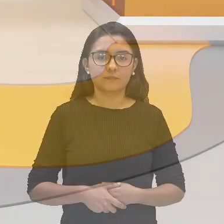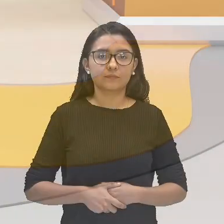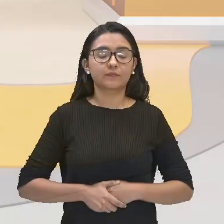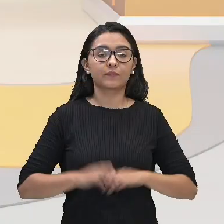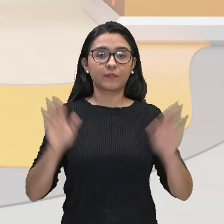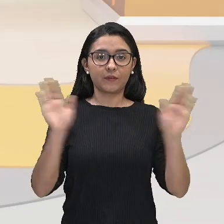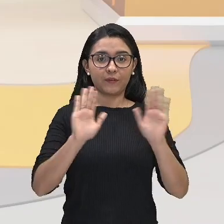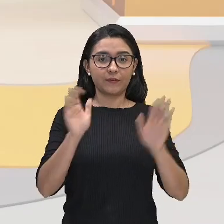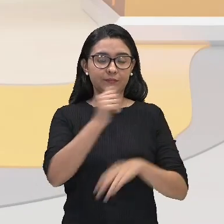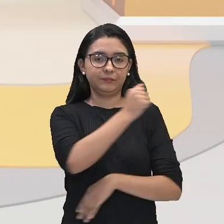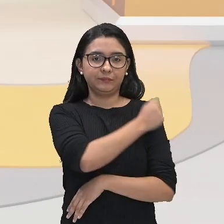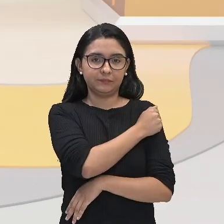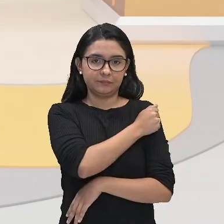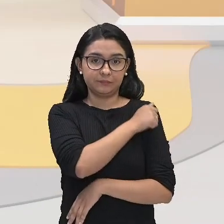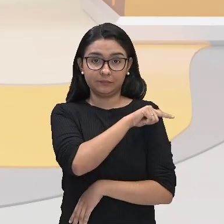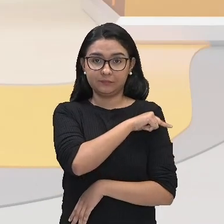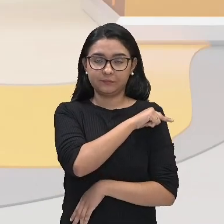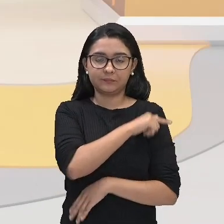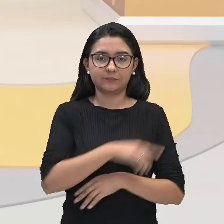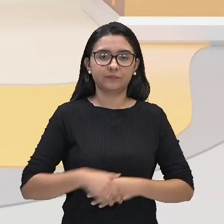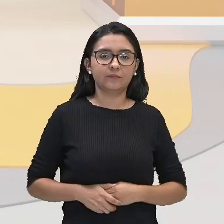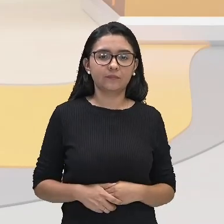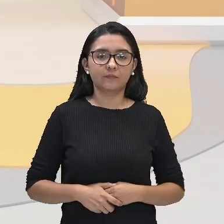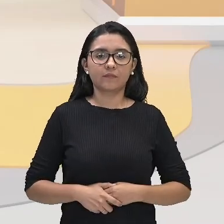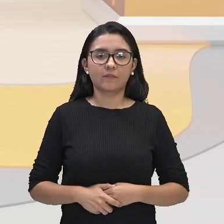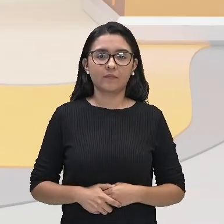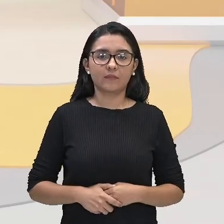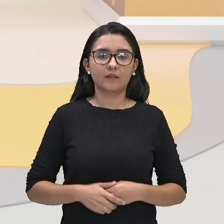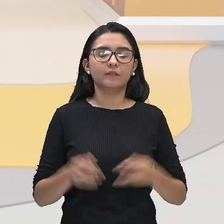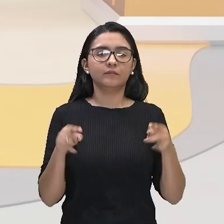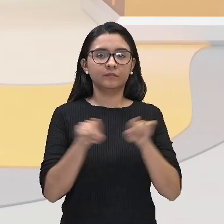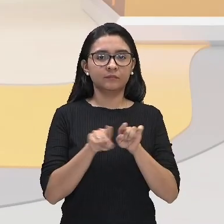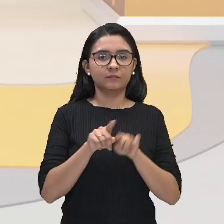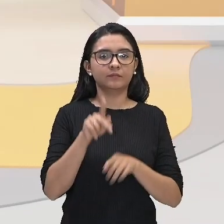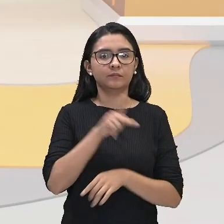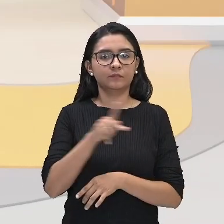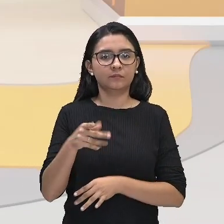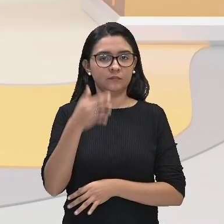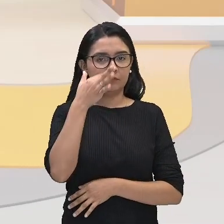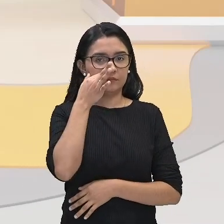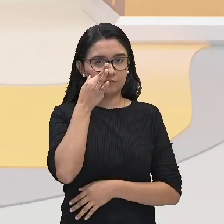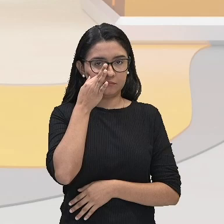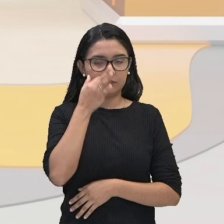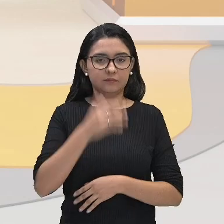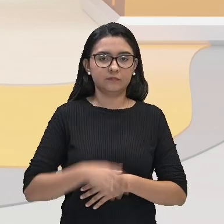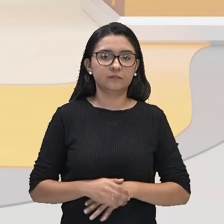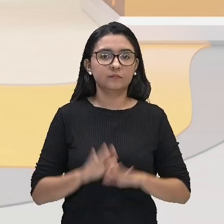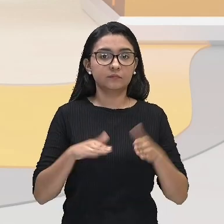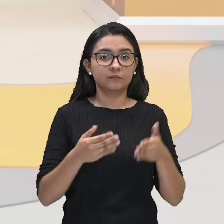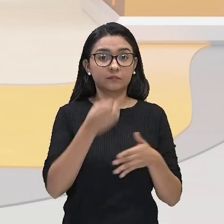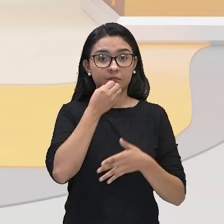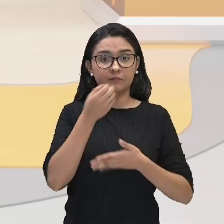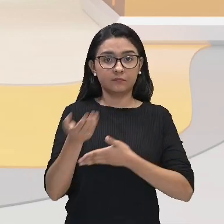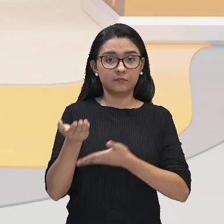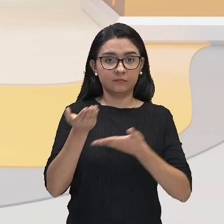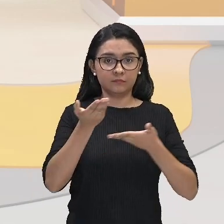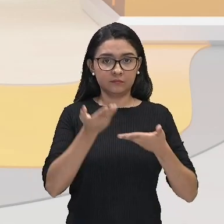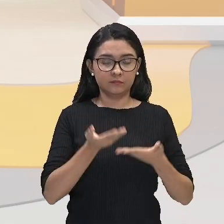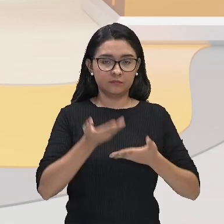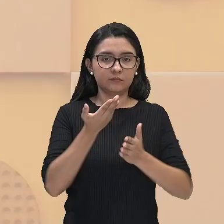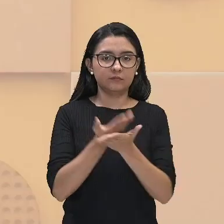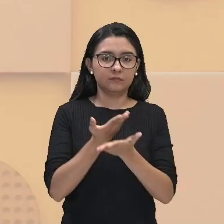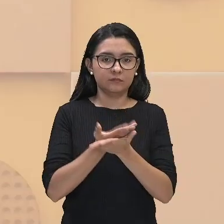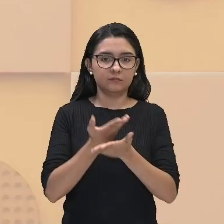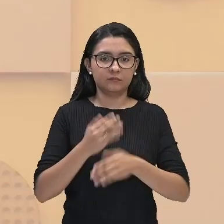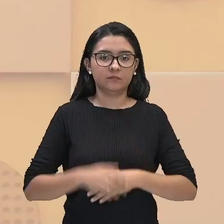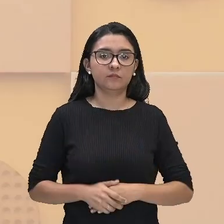Olá, queridos alunos do 7º ano. Olá também, professores presenciais. Sejam bem-vindos a mais uma